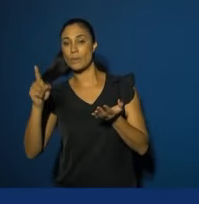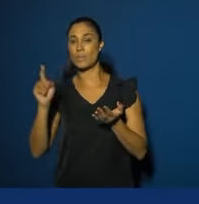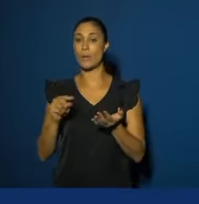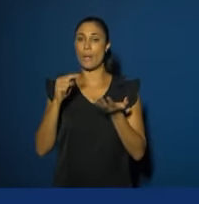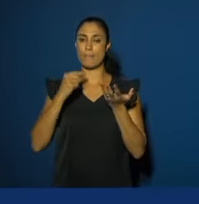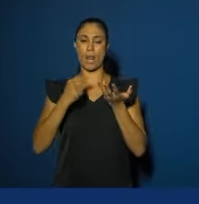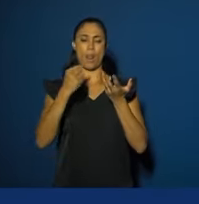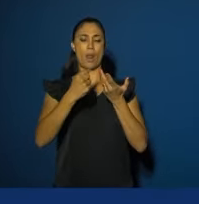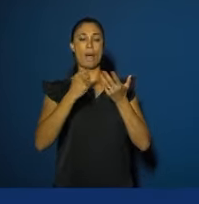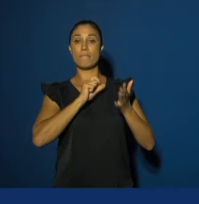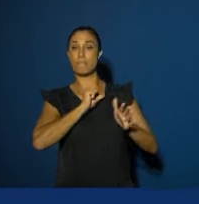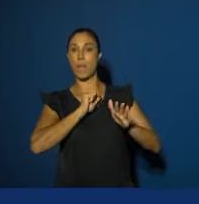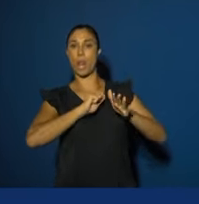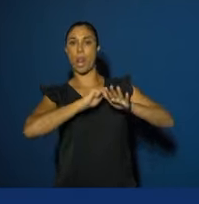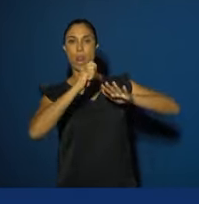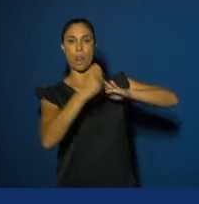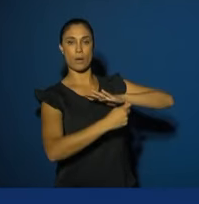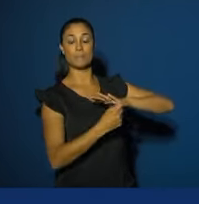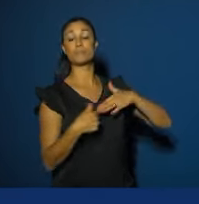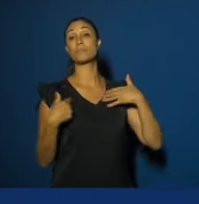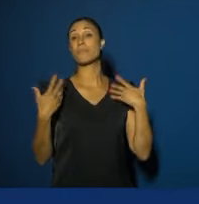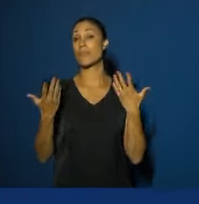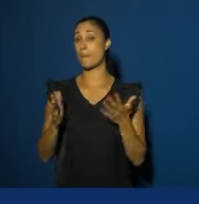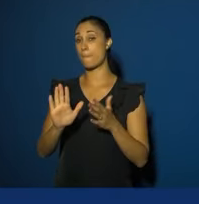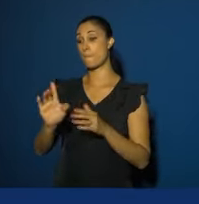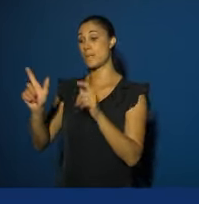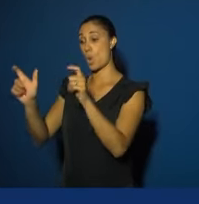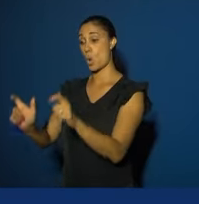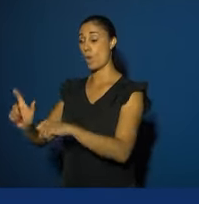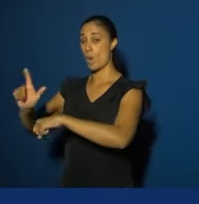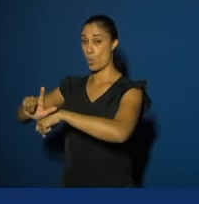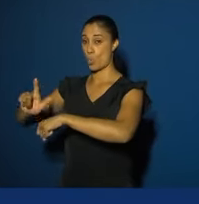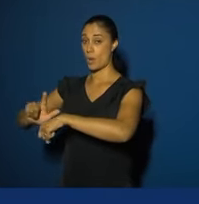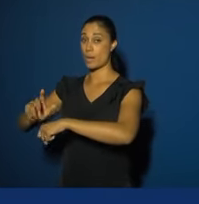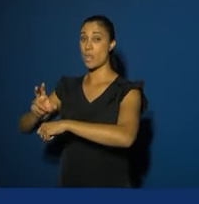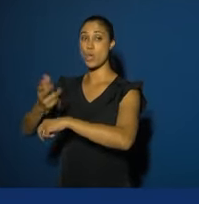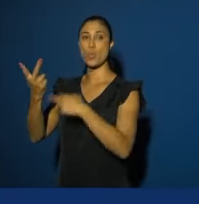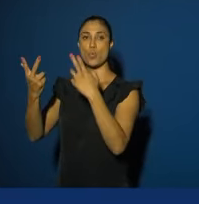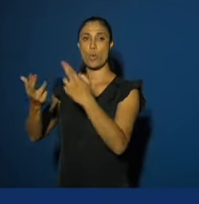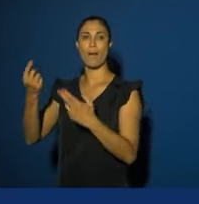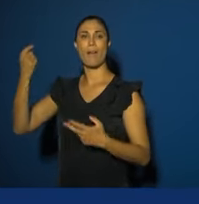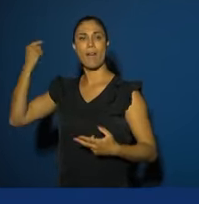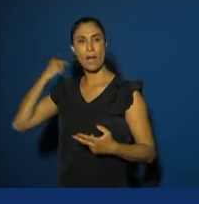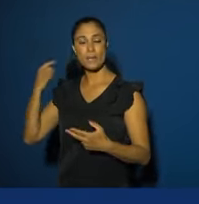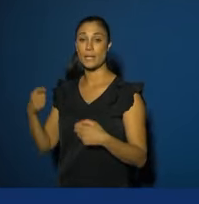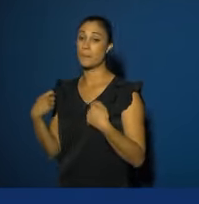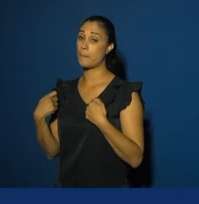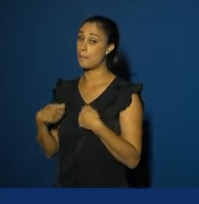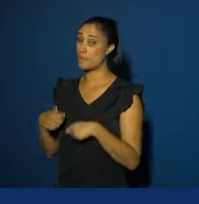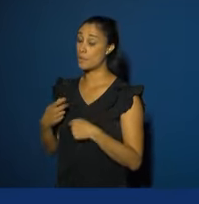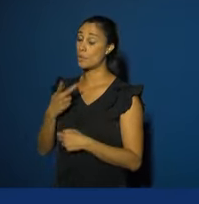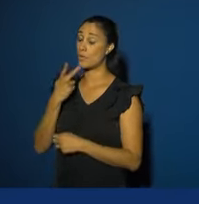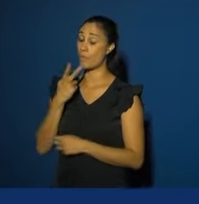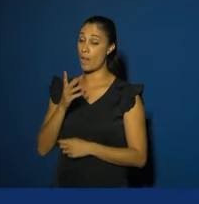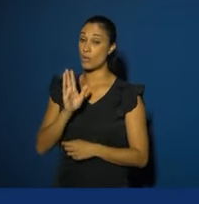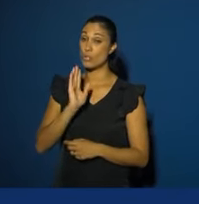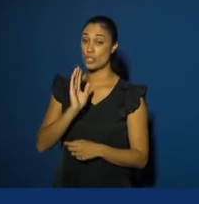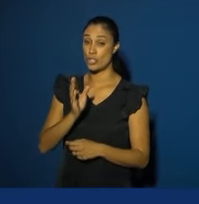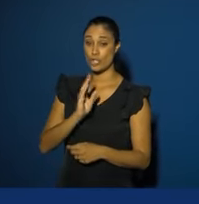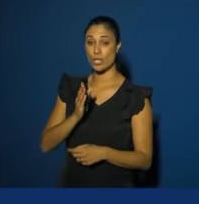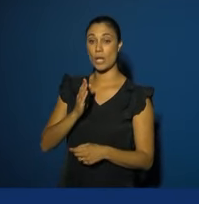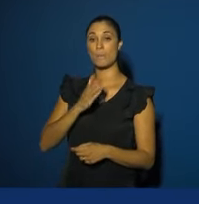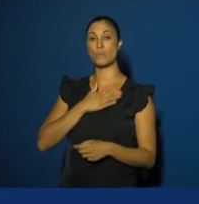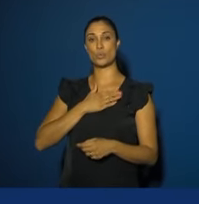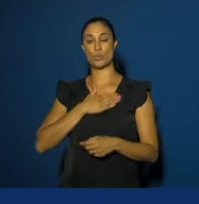multicanalidade mesmo agora as lojas físicas do jeito que elas eram Elas têm que mod eu tenho falado isso muito pros